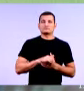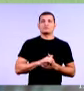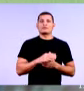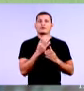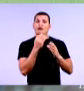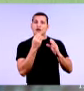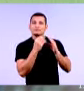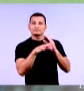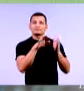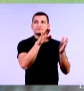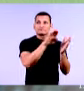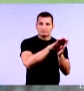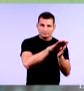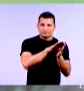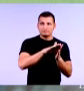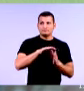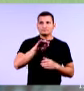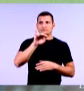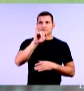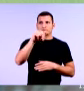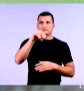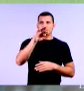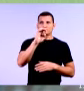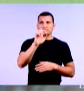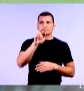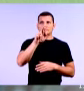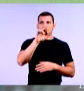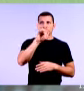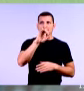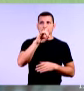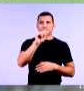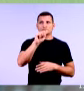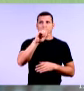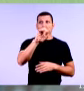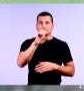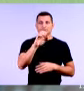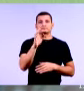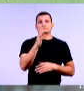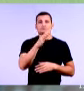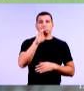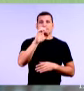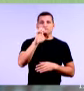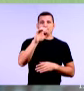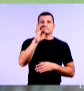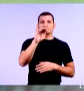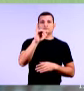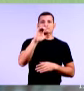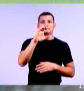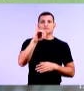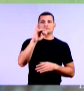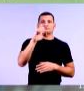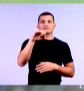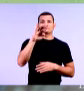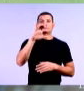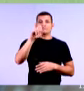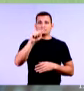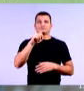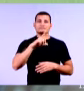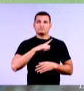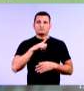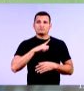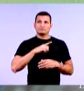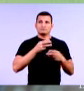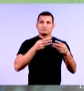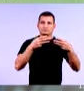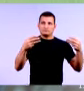são atendidos por uma rede de computadores que fornece técnicas de endereçamento, validação de dados e